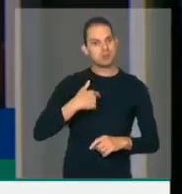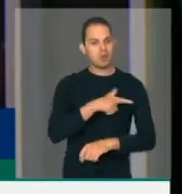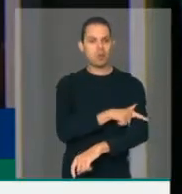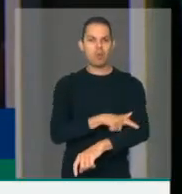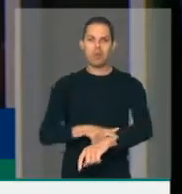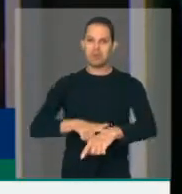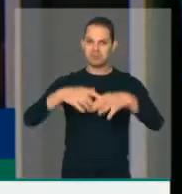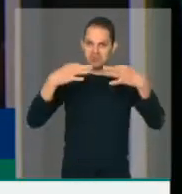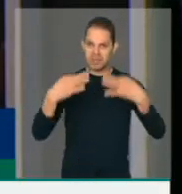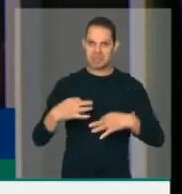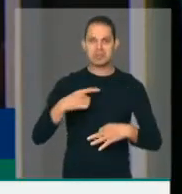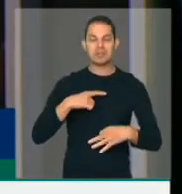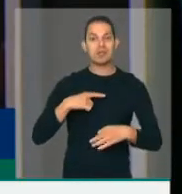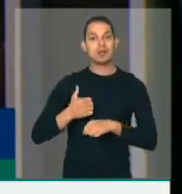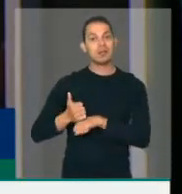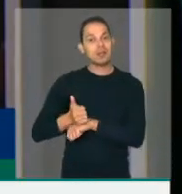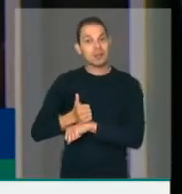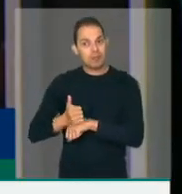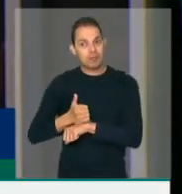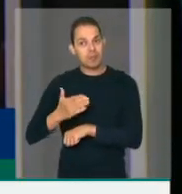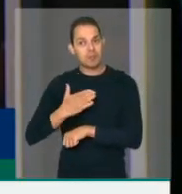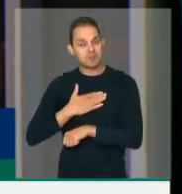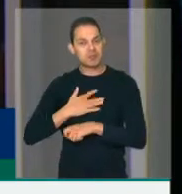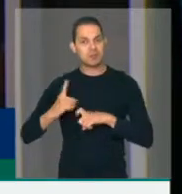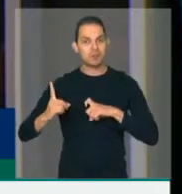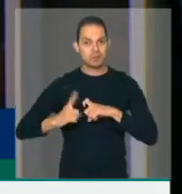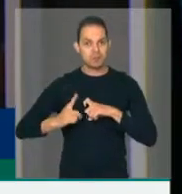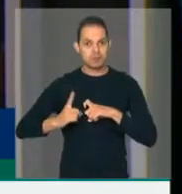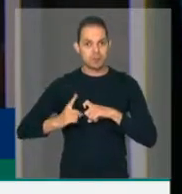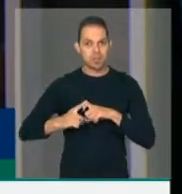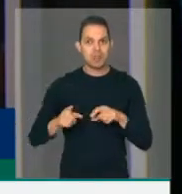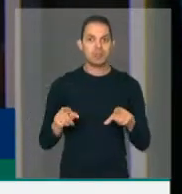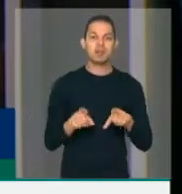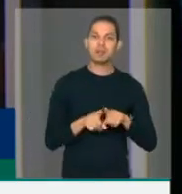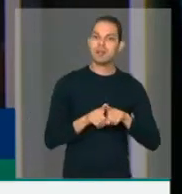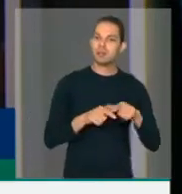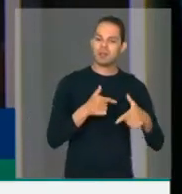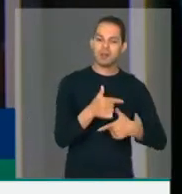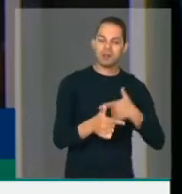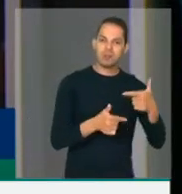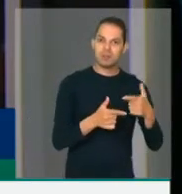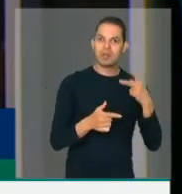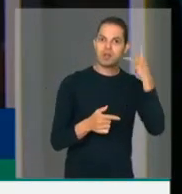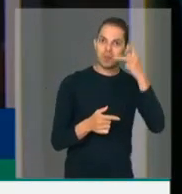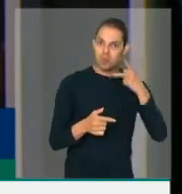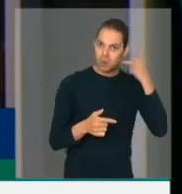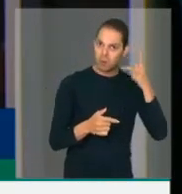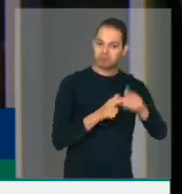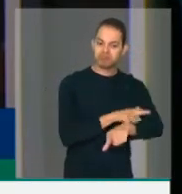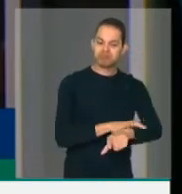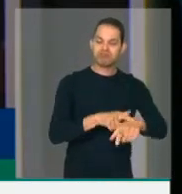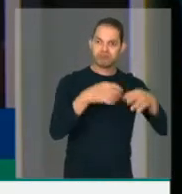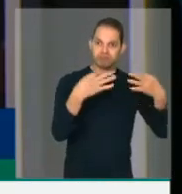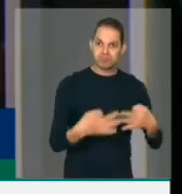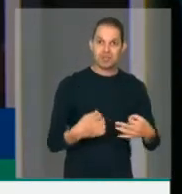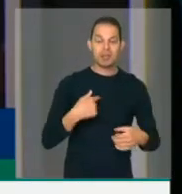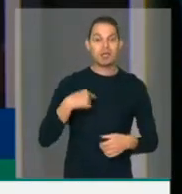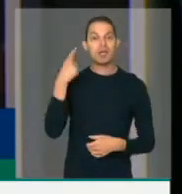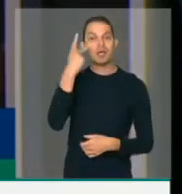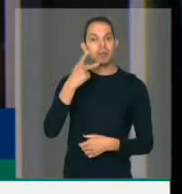honesta, tanto na minha profissão como médica, quanto no meu exercício de parlamentar. Sou uma